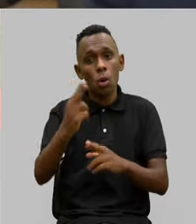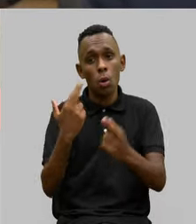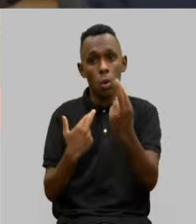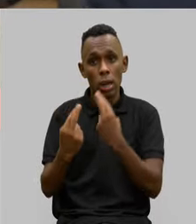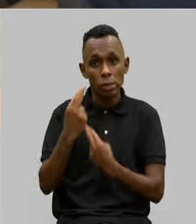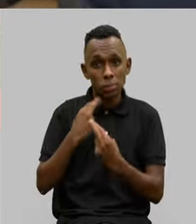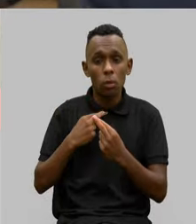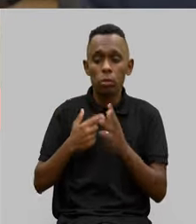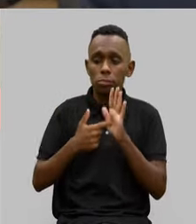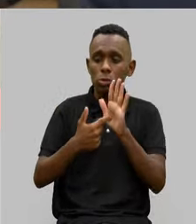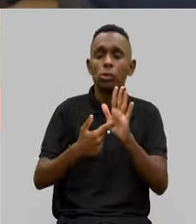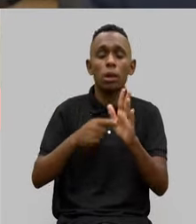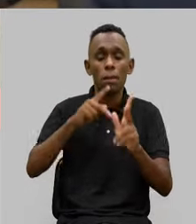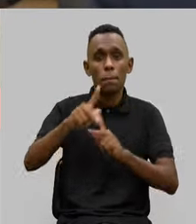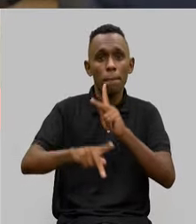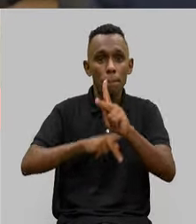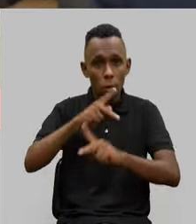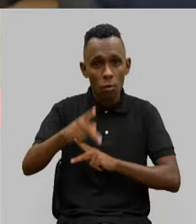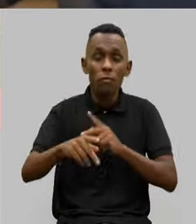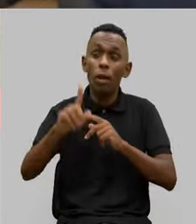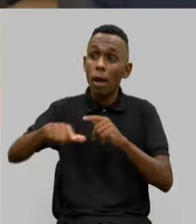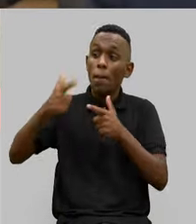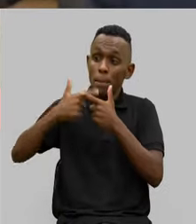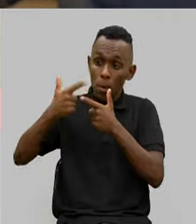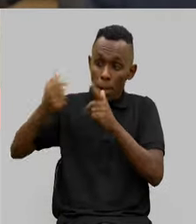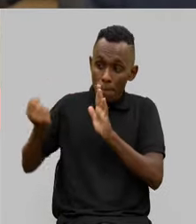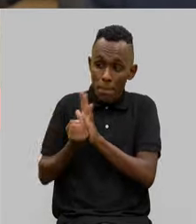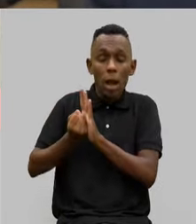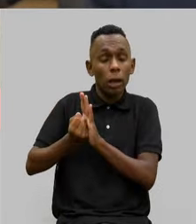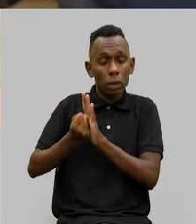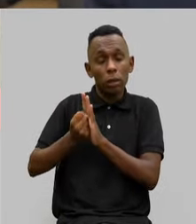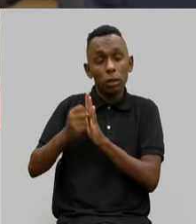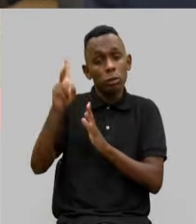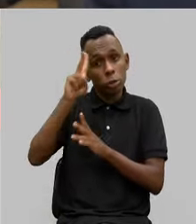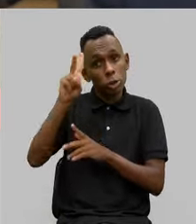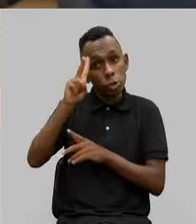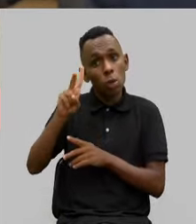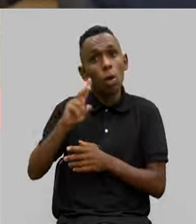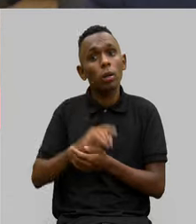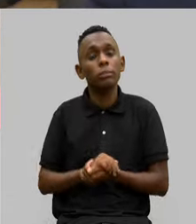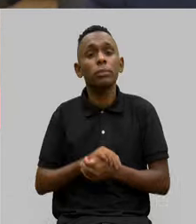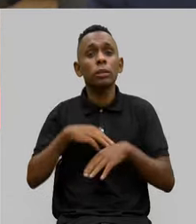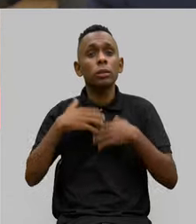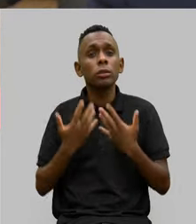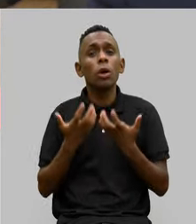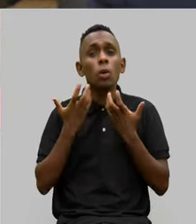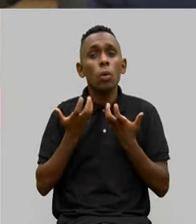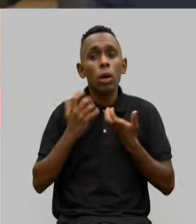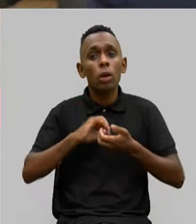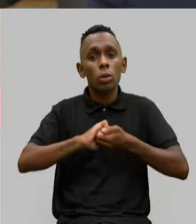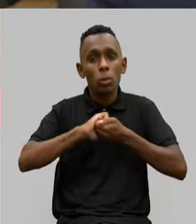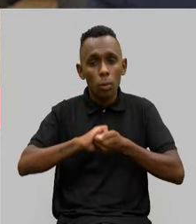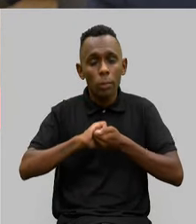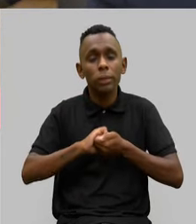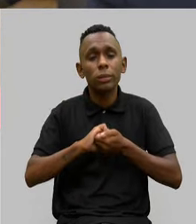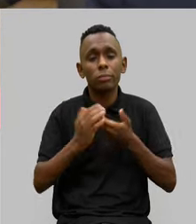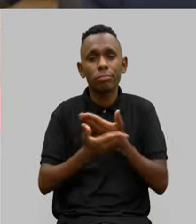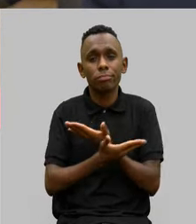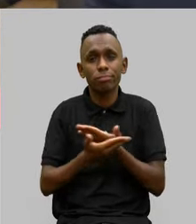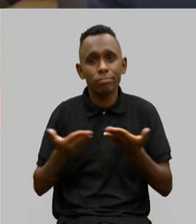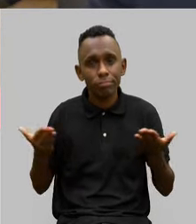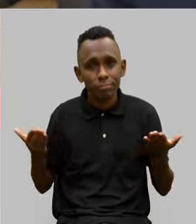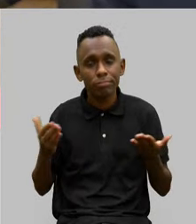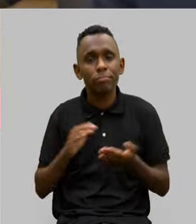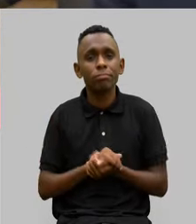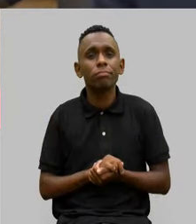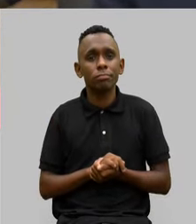povo tem Poa para problemas históricos né então mas eu quero cumprimentar essa mesa muito